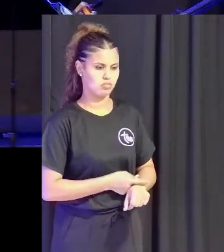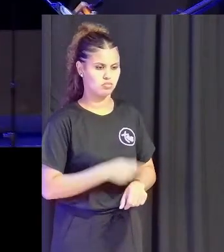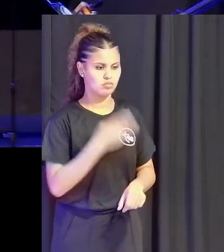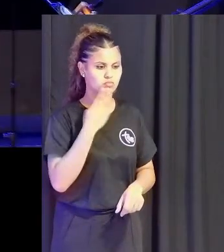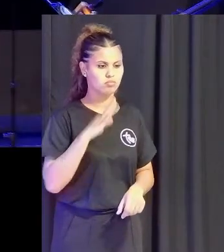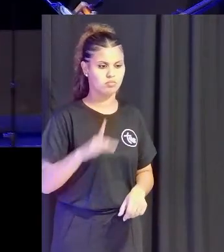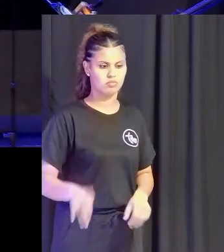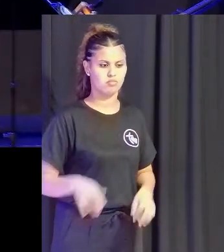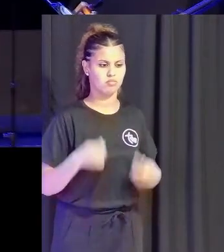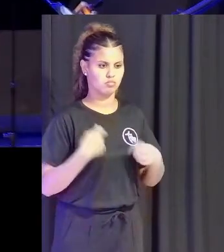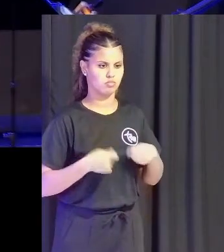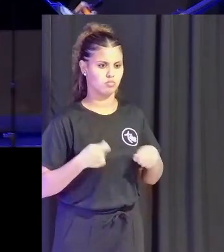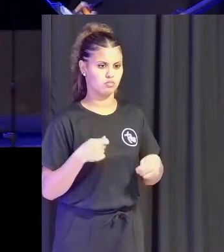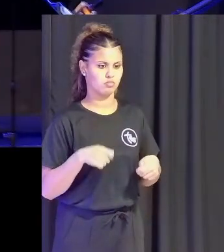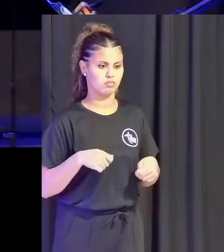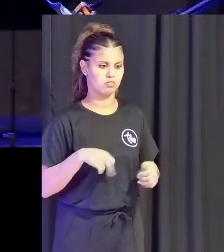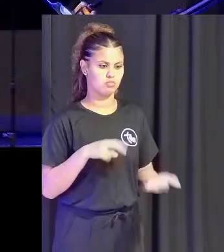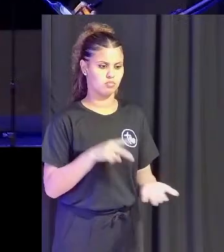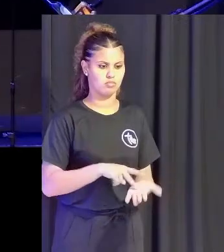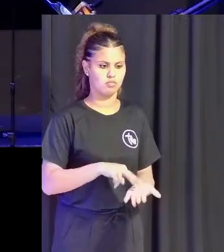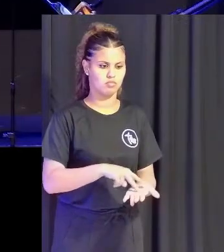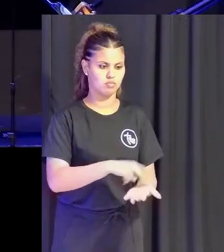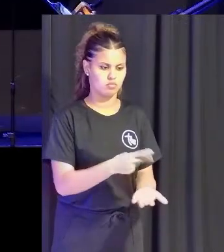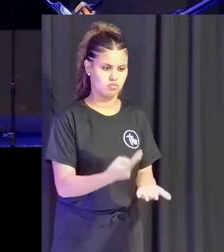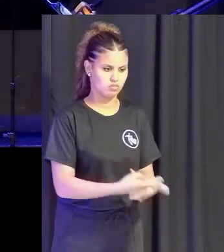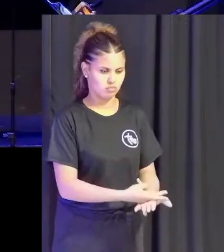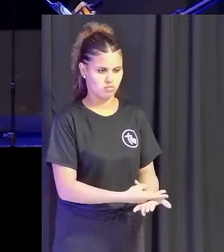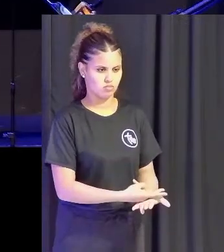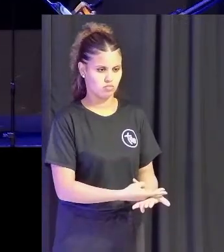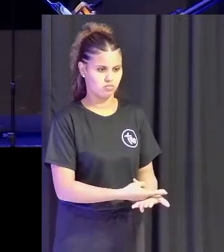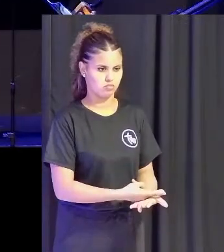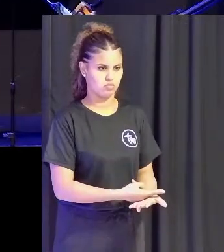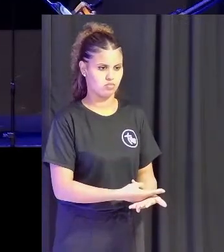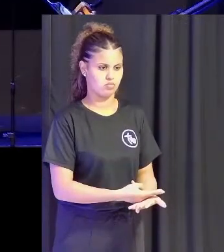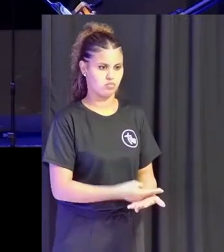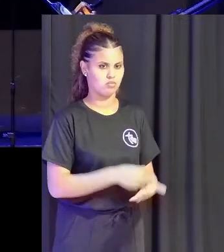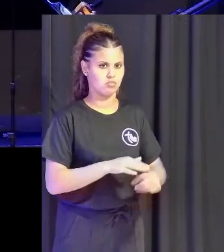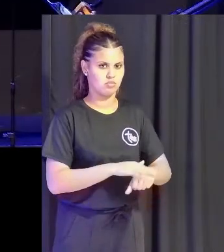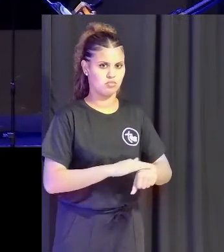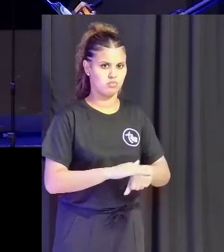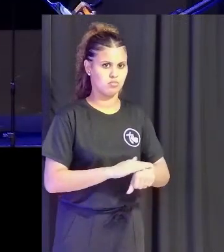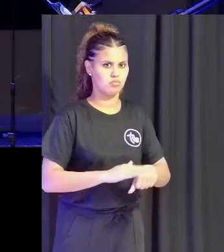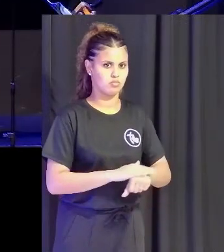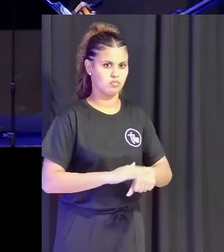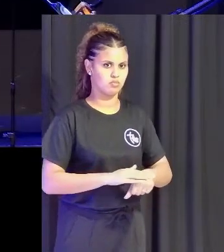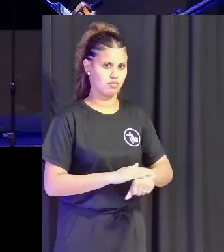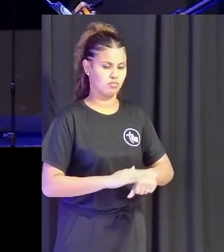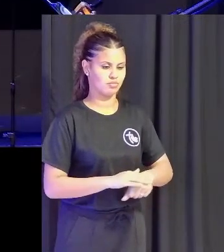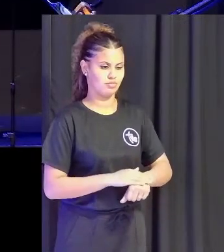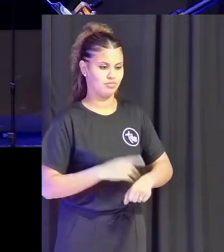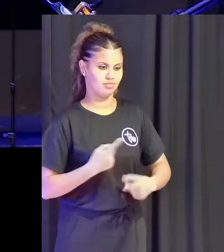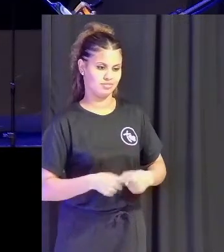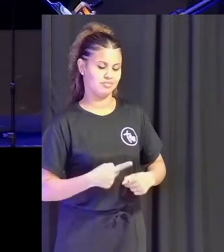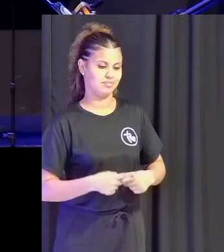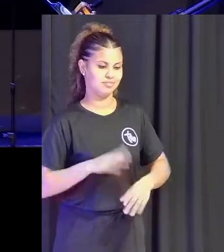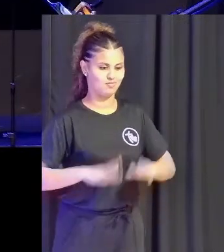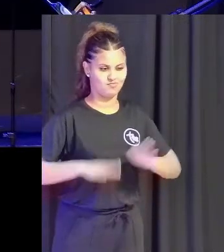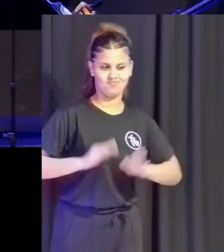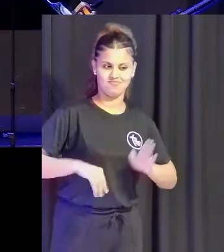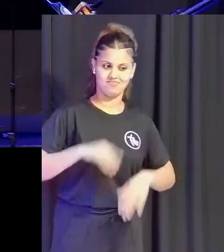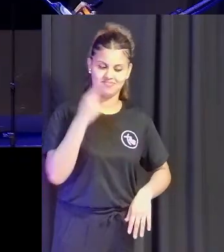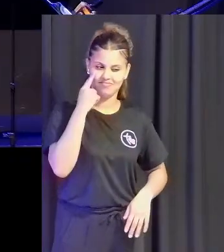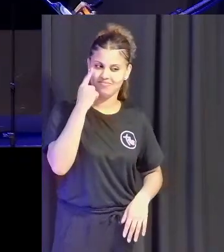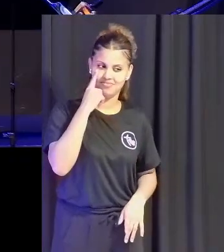que dá choque. Às vezes nós vemos e olhamos no que outras pessoas fizeram de